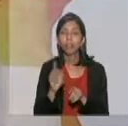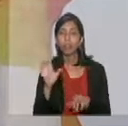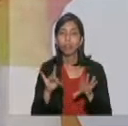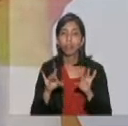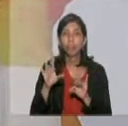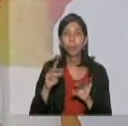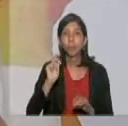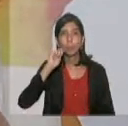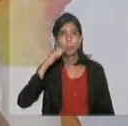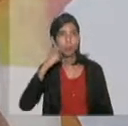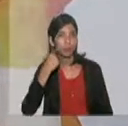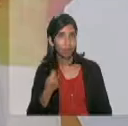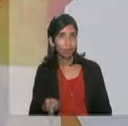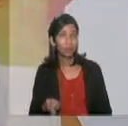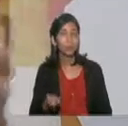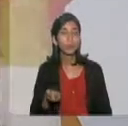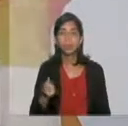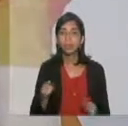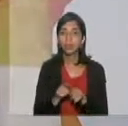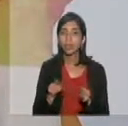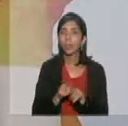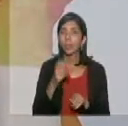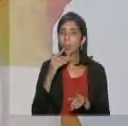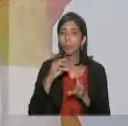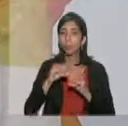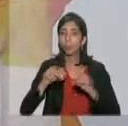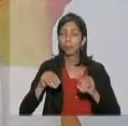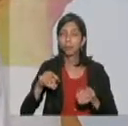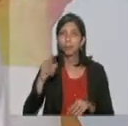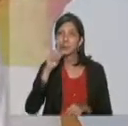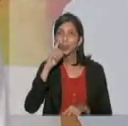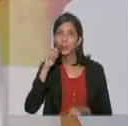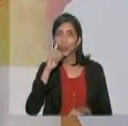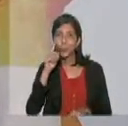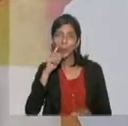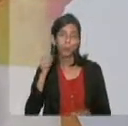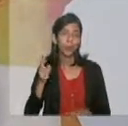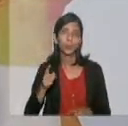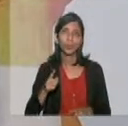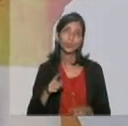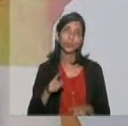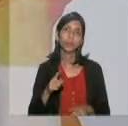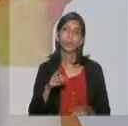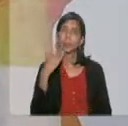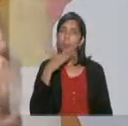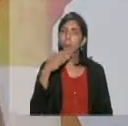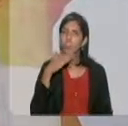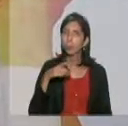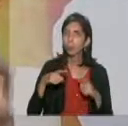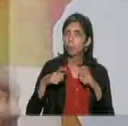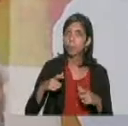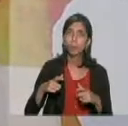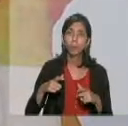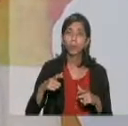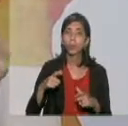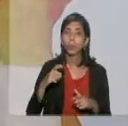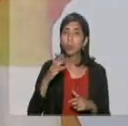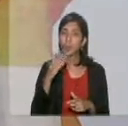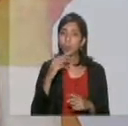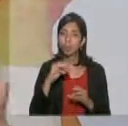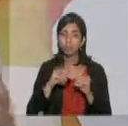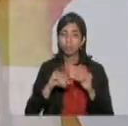para comer. Você já falou da uva. Tem algum outro alimento que seja perigoso nessa questão do engasgo, sim.